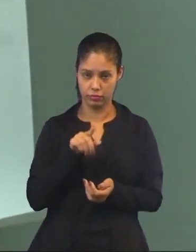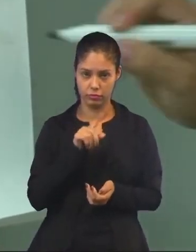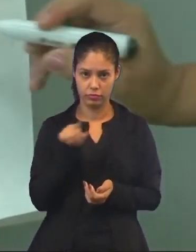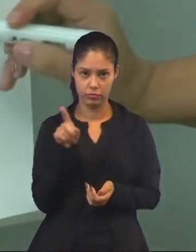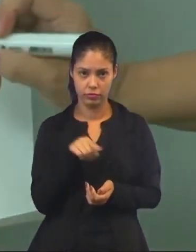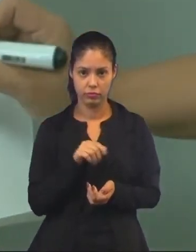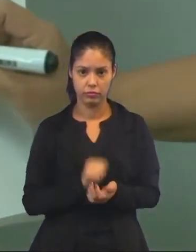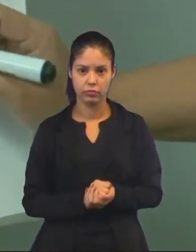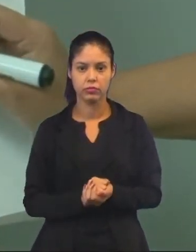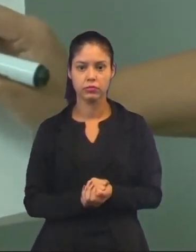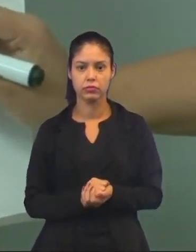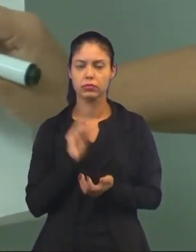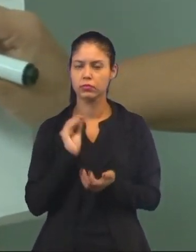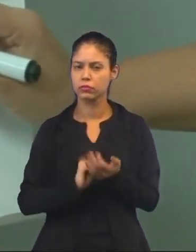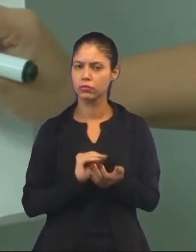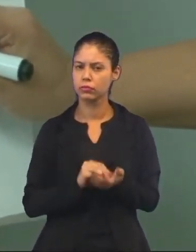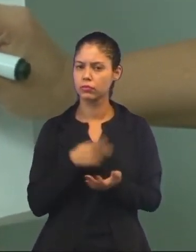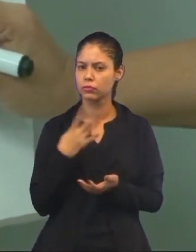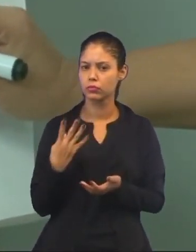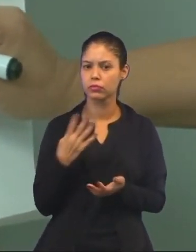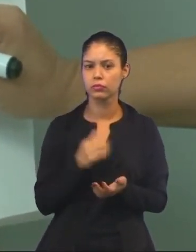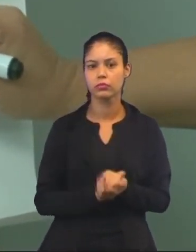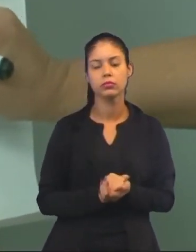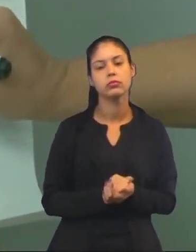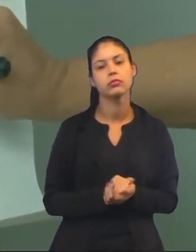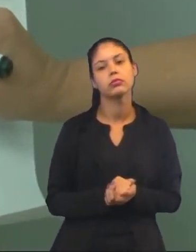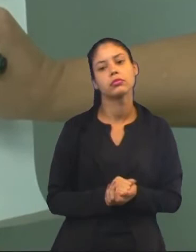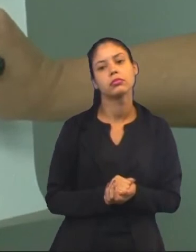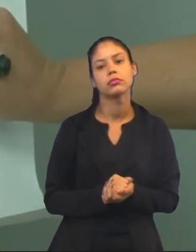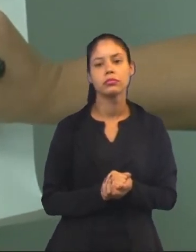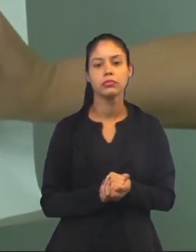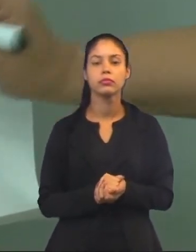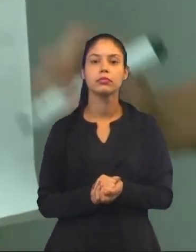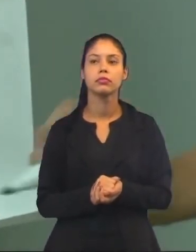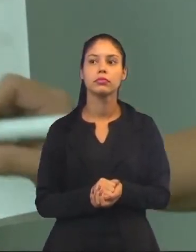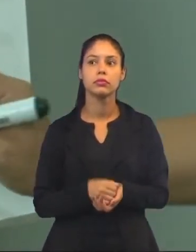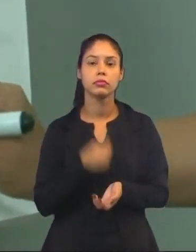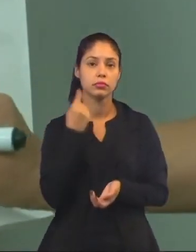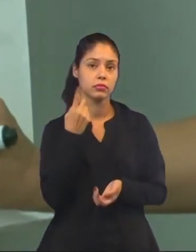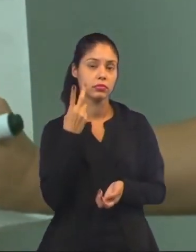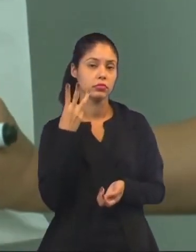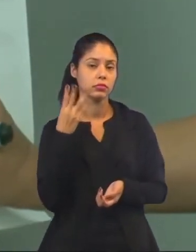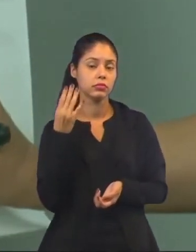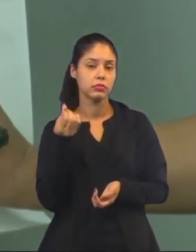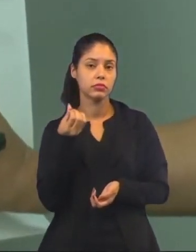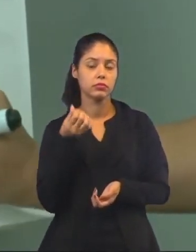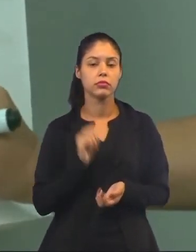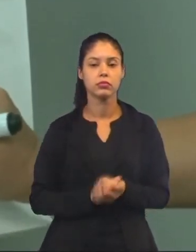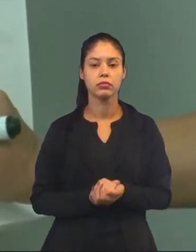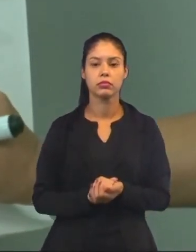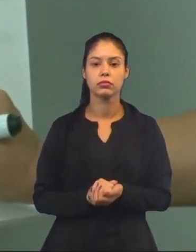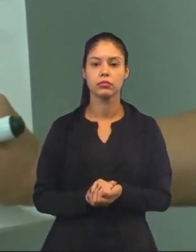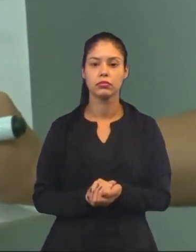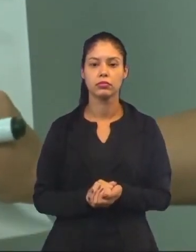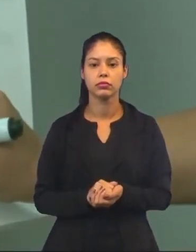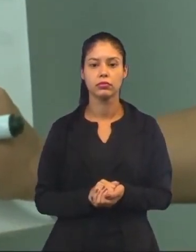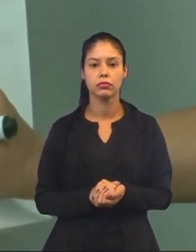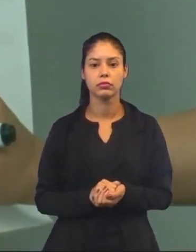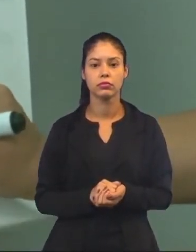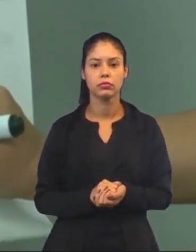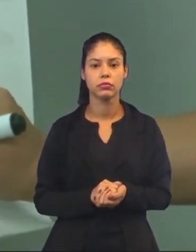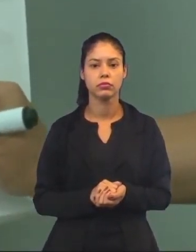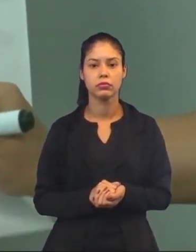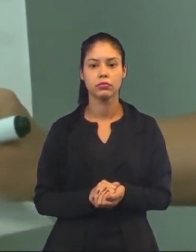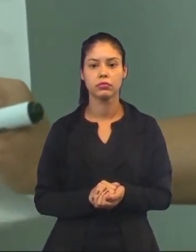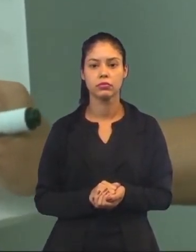Pronto. Restaram quantas, ó? 1, 2, 3, 4, 5, 6. Restaram 6. Vou colocar os palitinhos, tá?